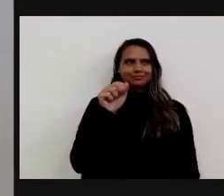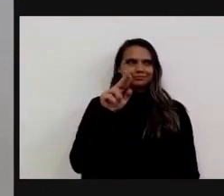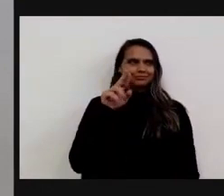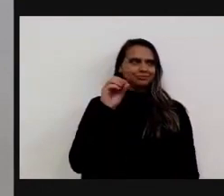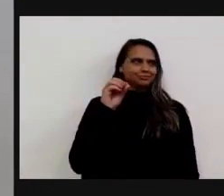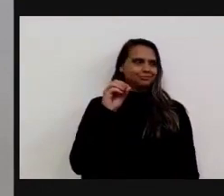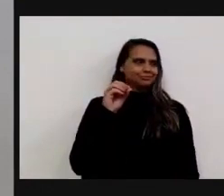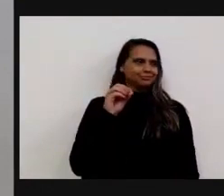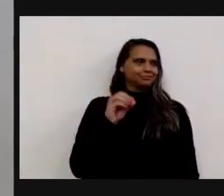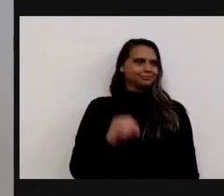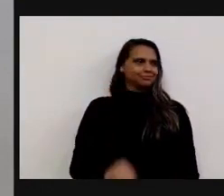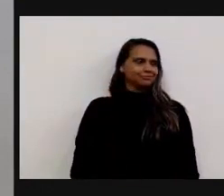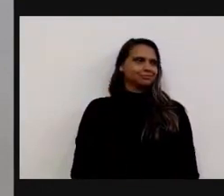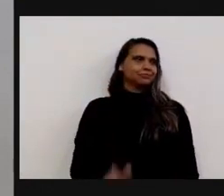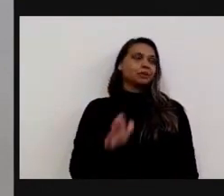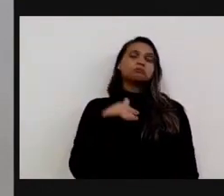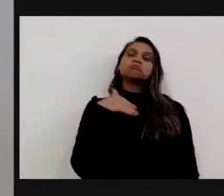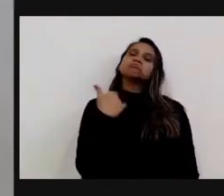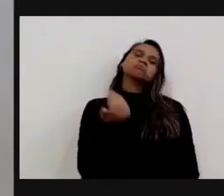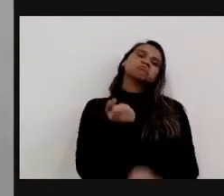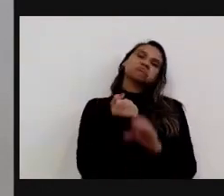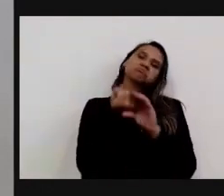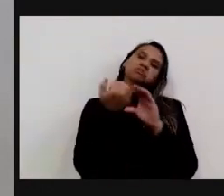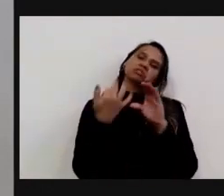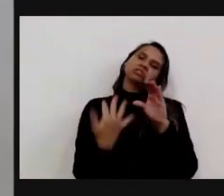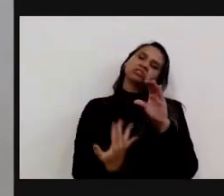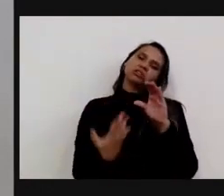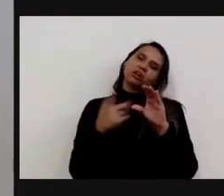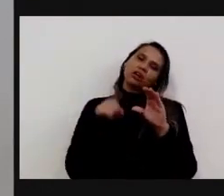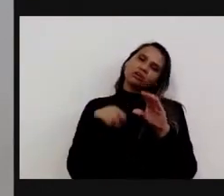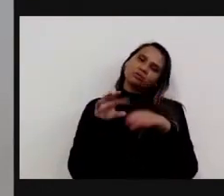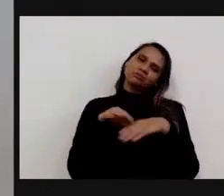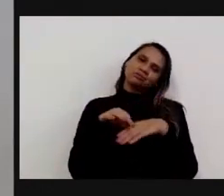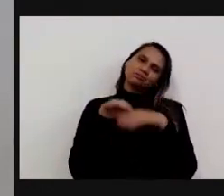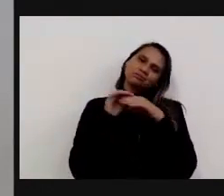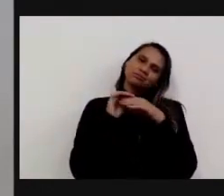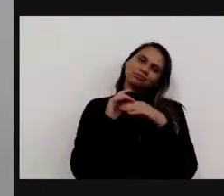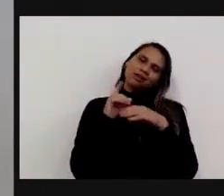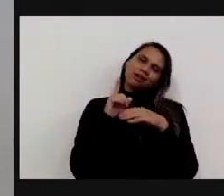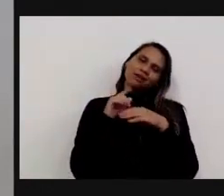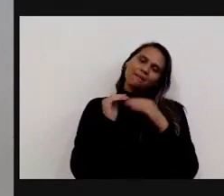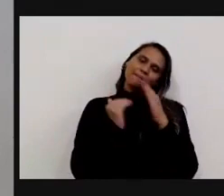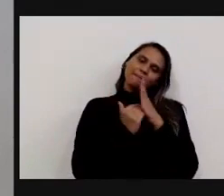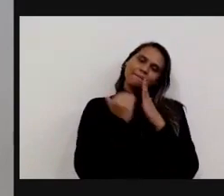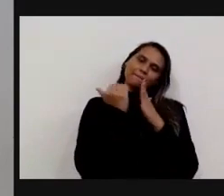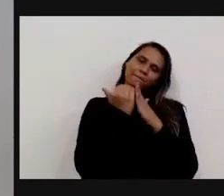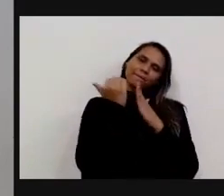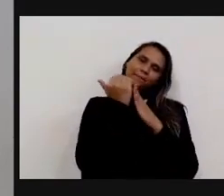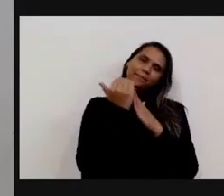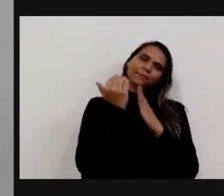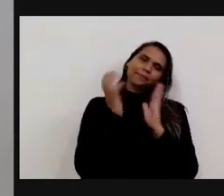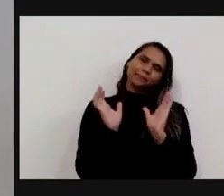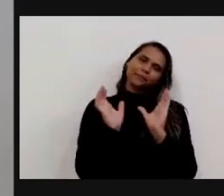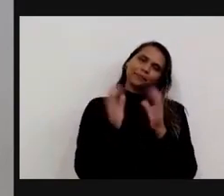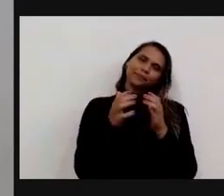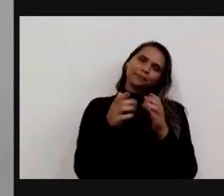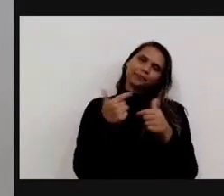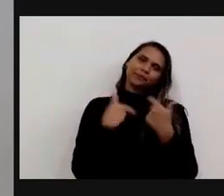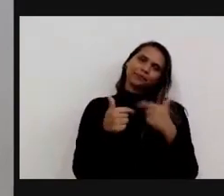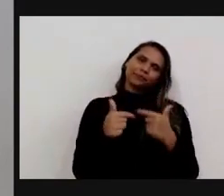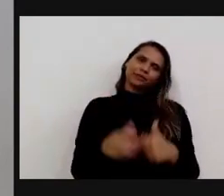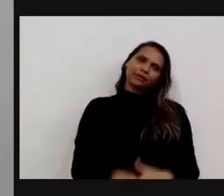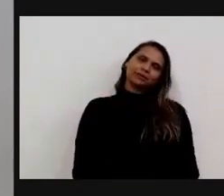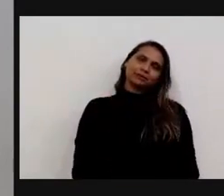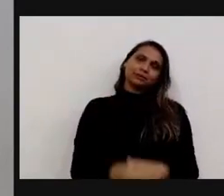aqui qual das características de líder é mais efetiva para aumentar o engajamento da equipe no